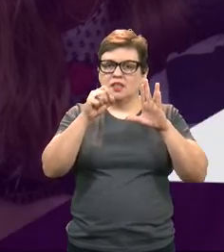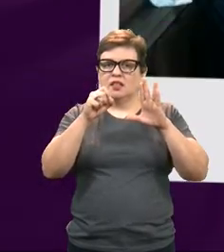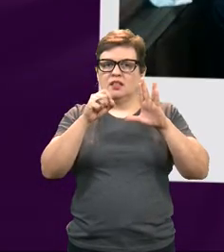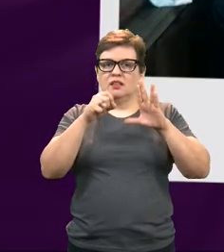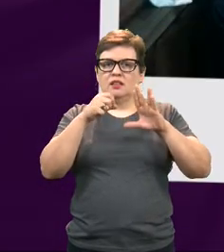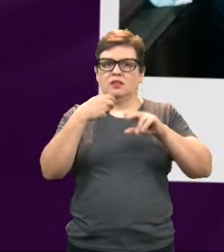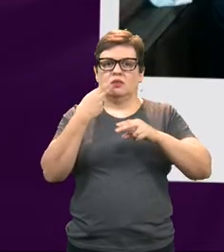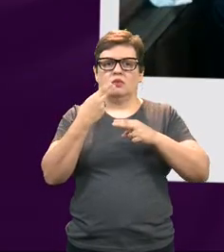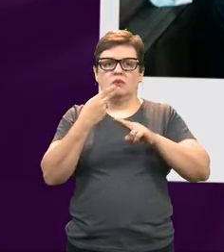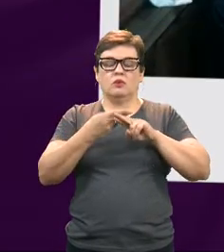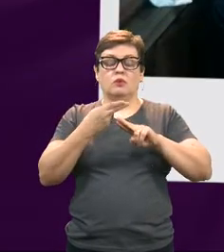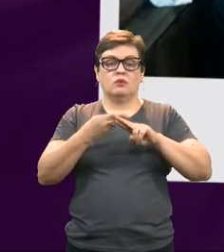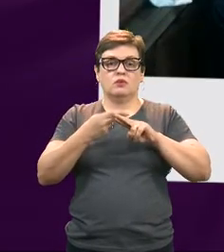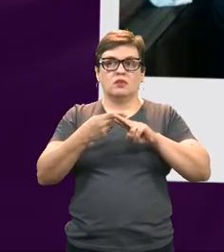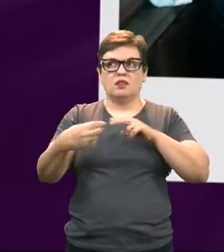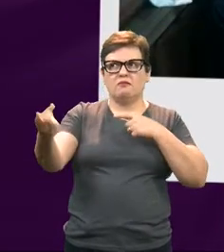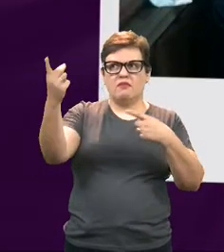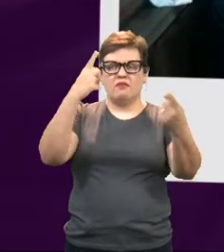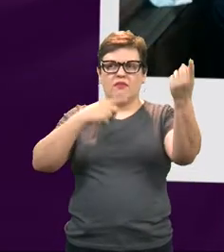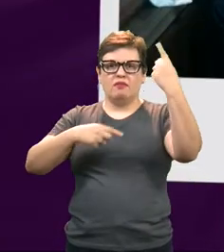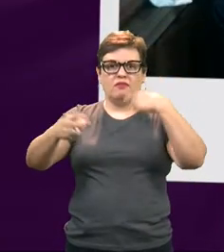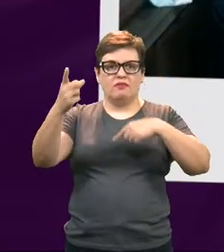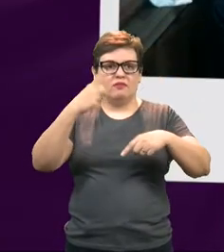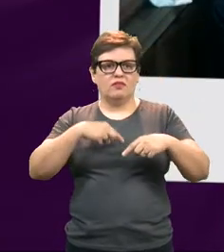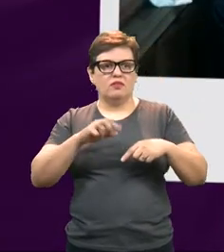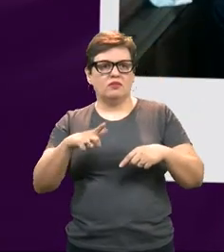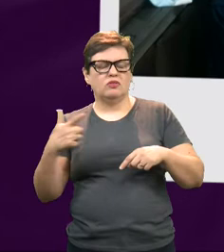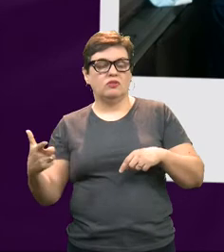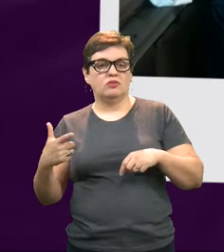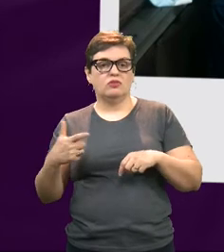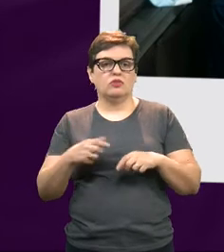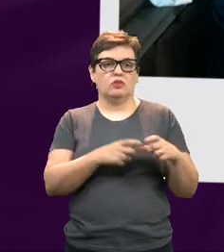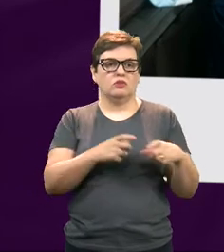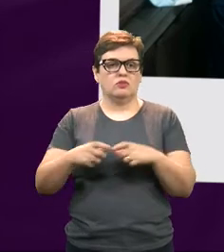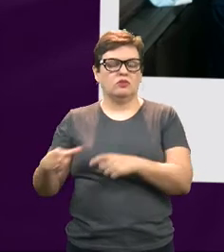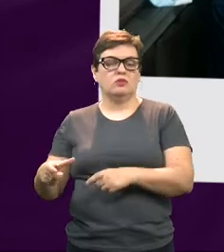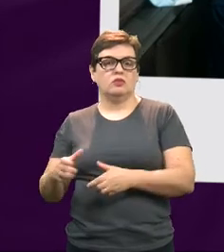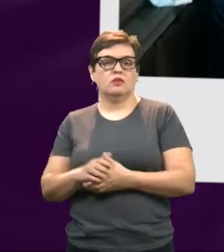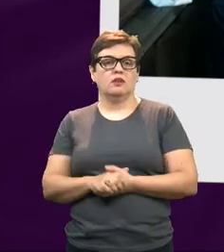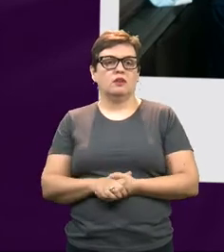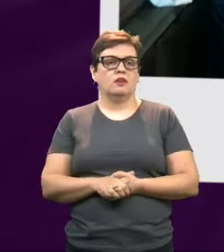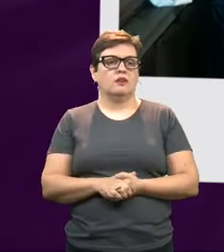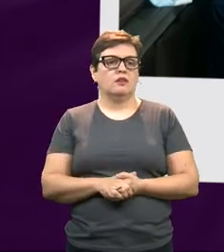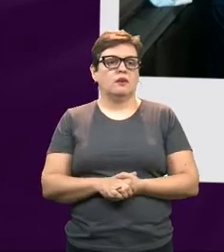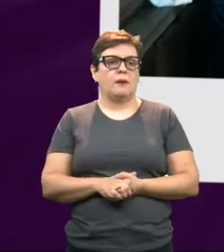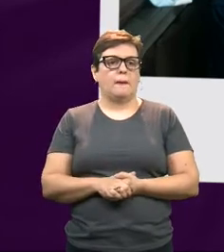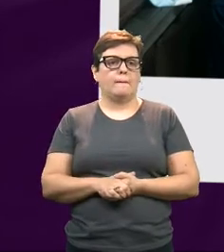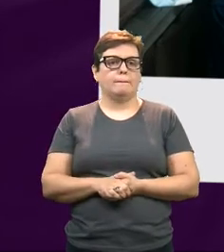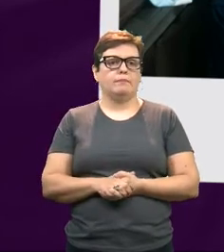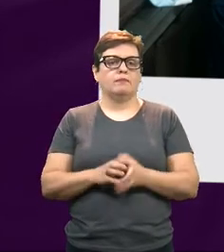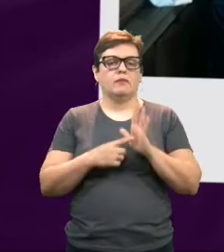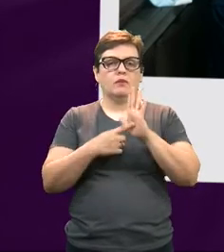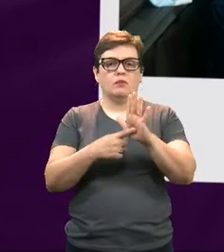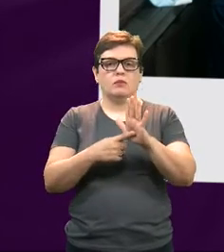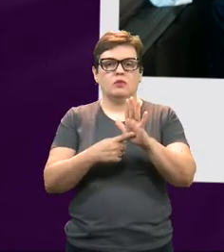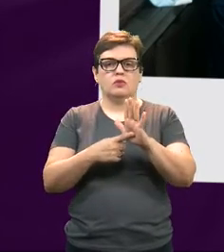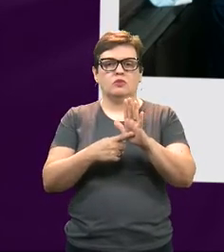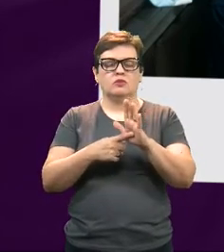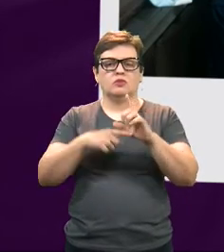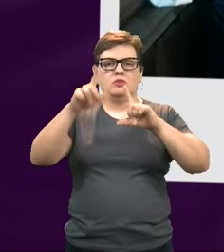fazendo tráfico, inclusive, de seringas que vem a pasta dentro, e passou no Fantástico. Falei, pera